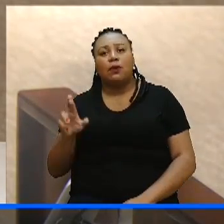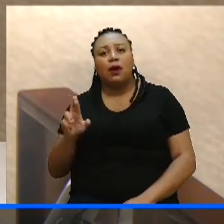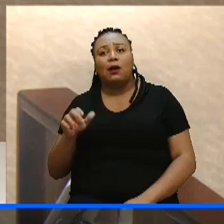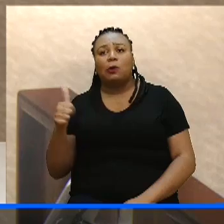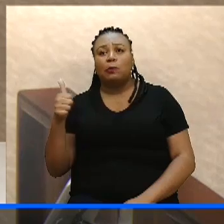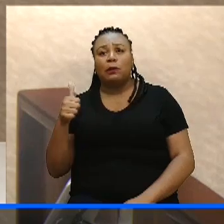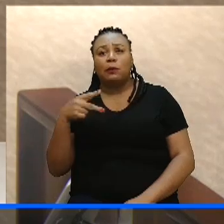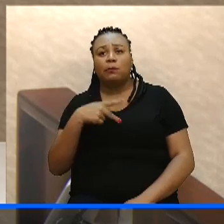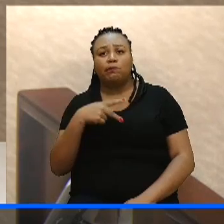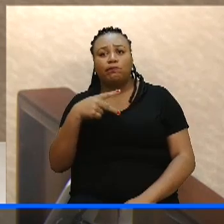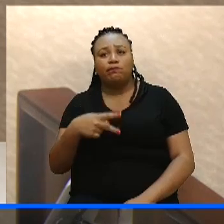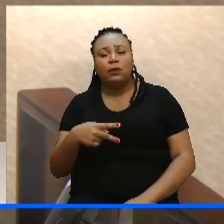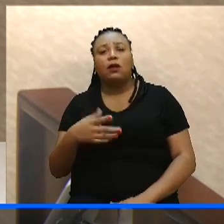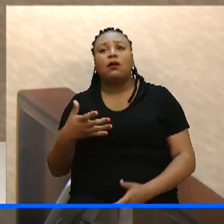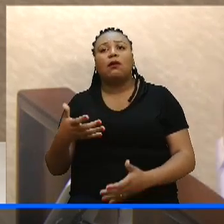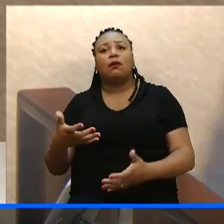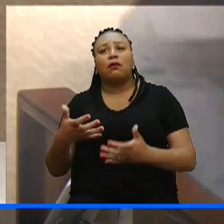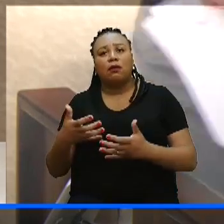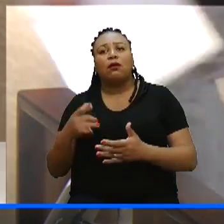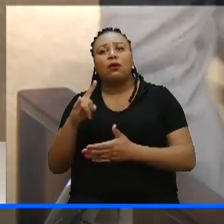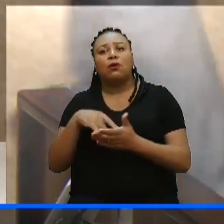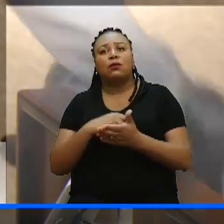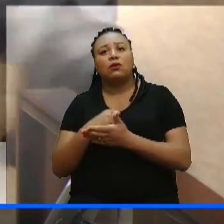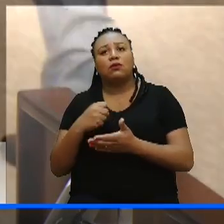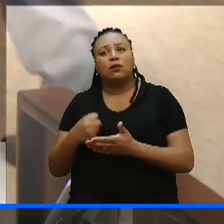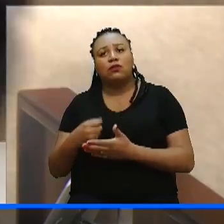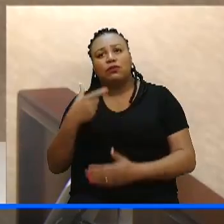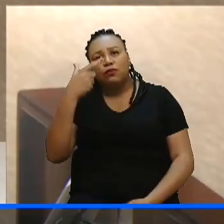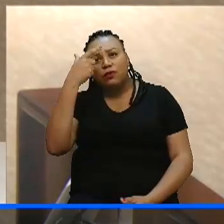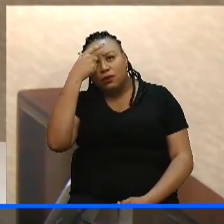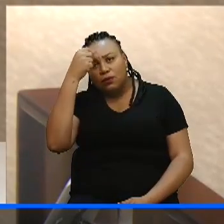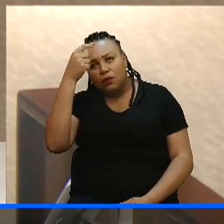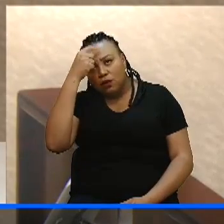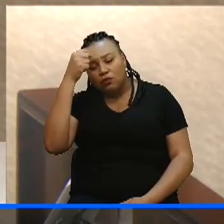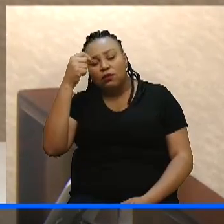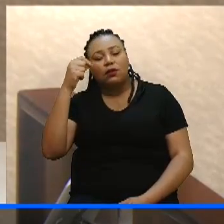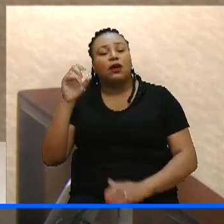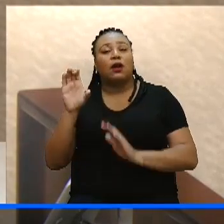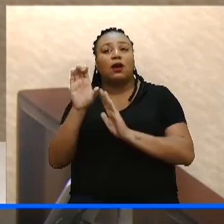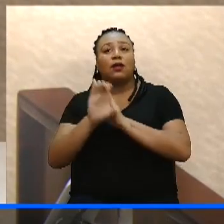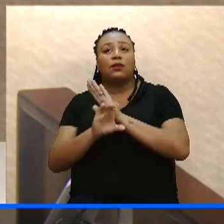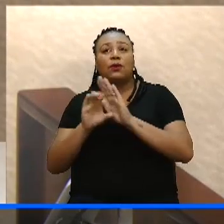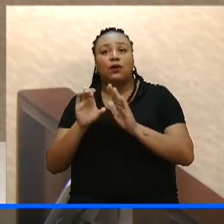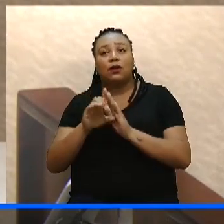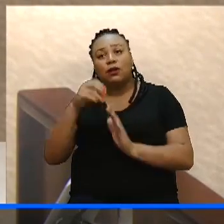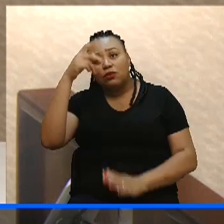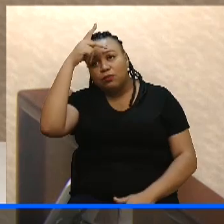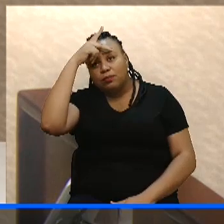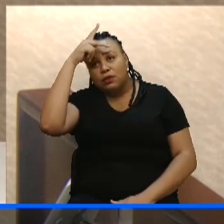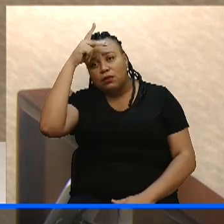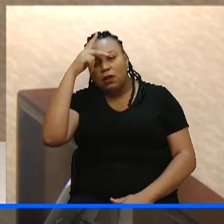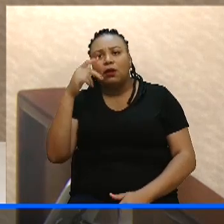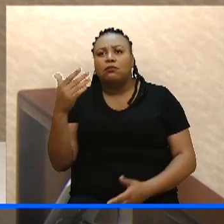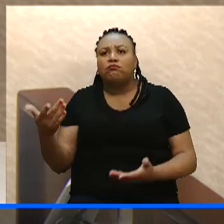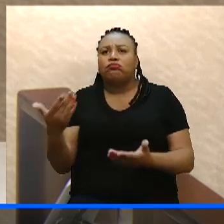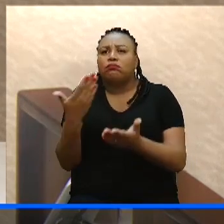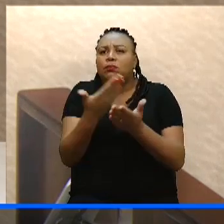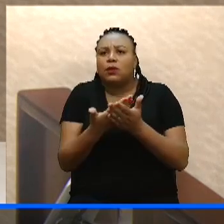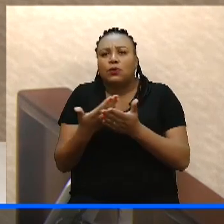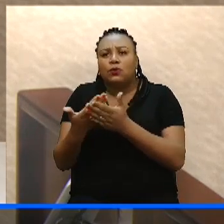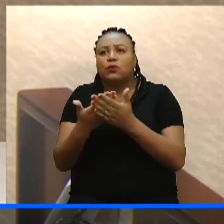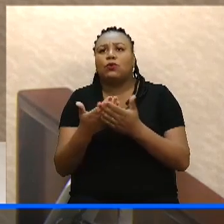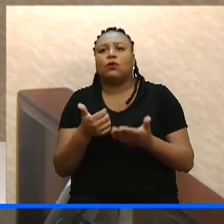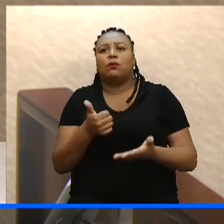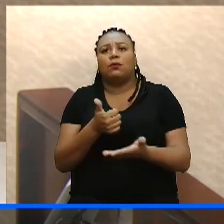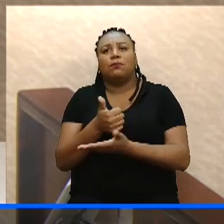buscou contratar a universidade católica de pelotas para elaboração de um estudo preliminar que servisse de